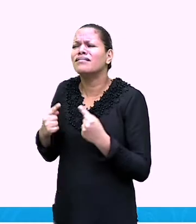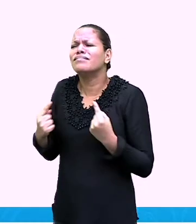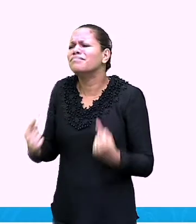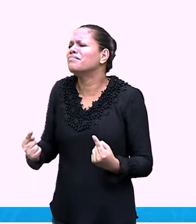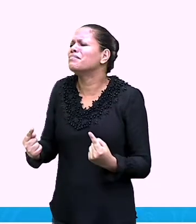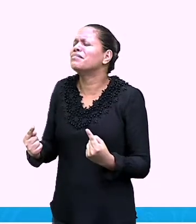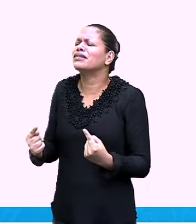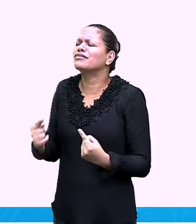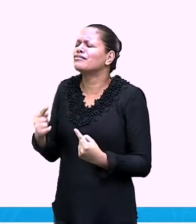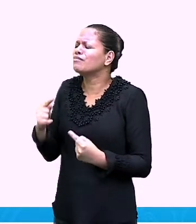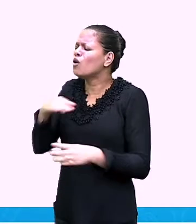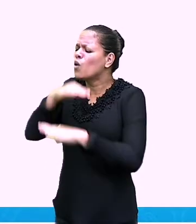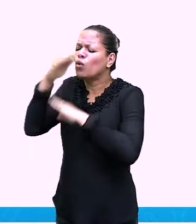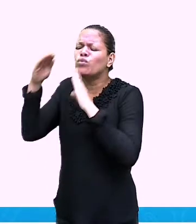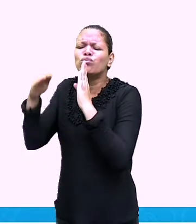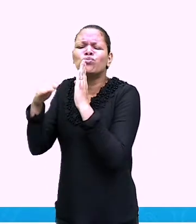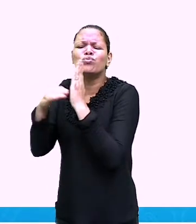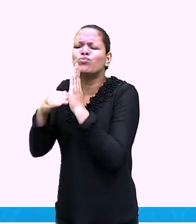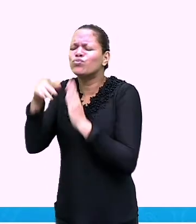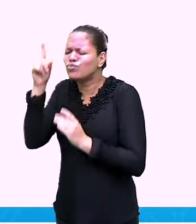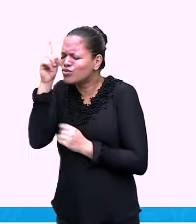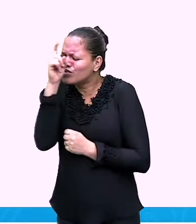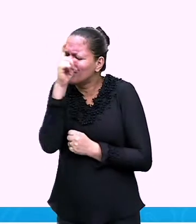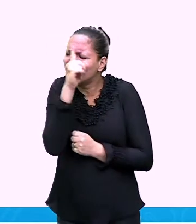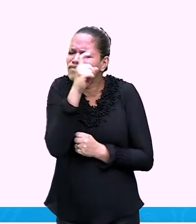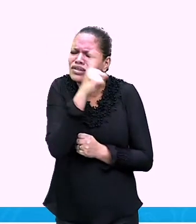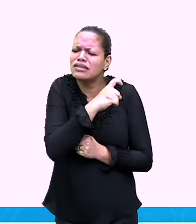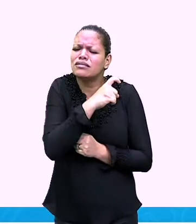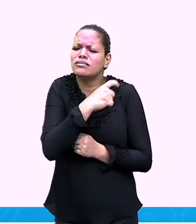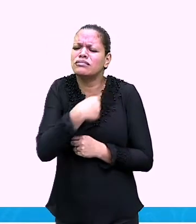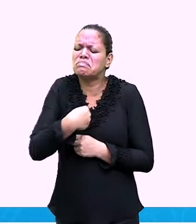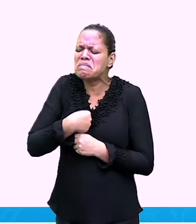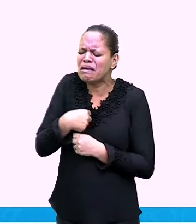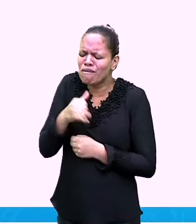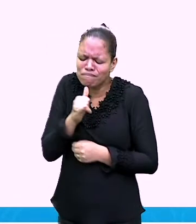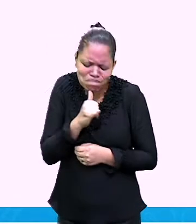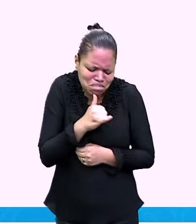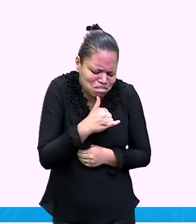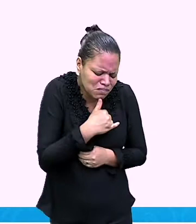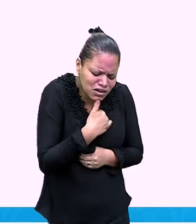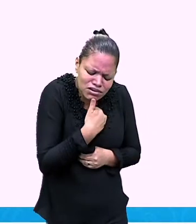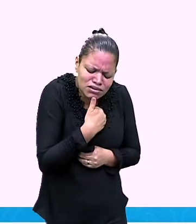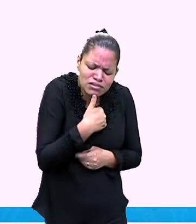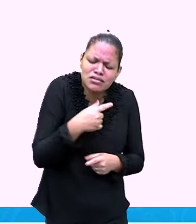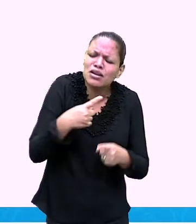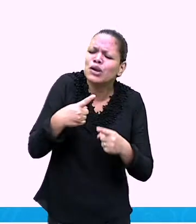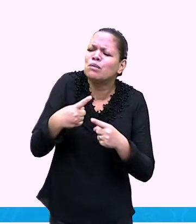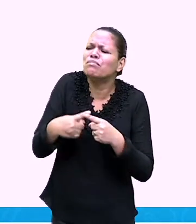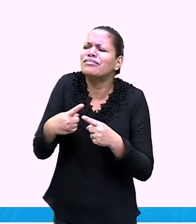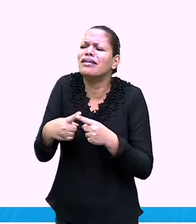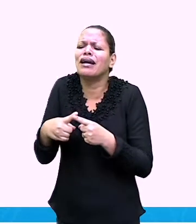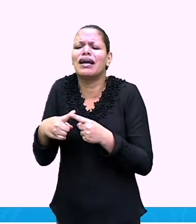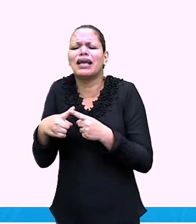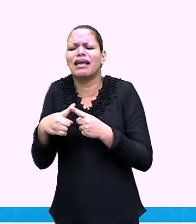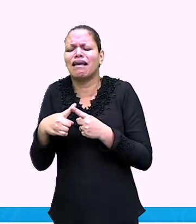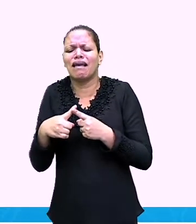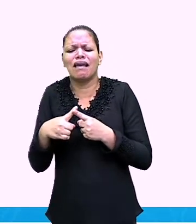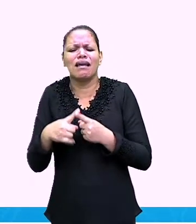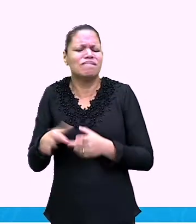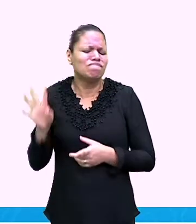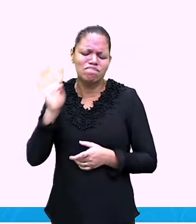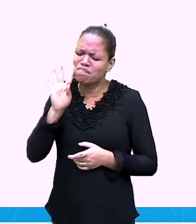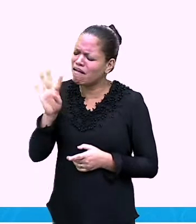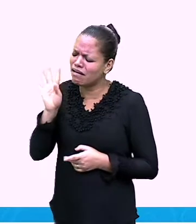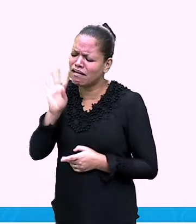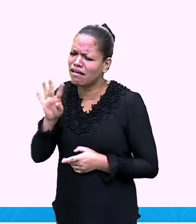mais complicadas e que eu ficava muito triste com isso, pois não tinha nada mais chato do que ser